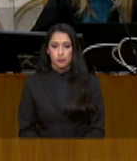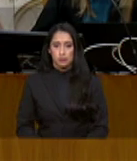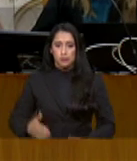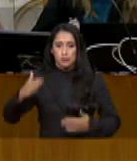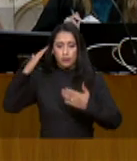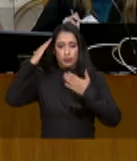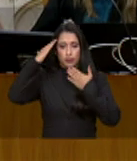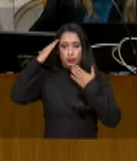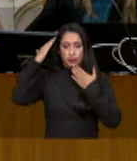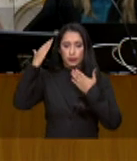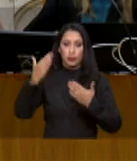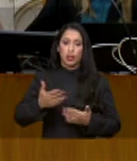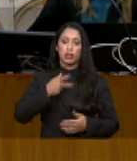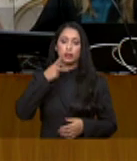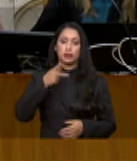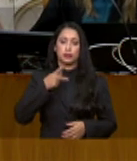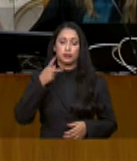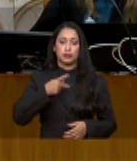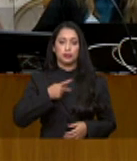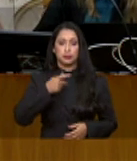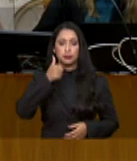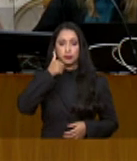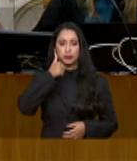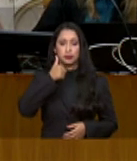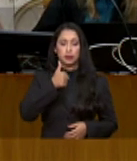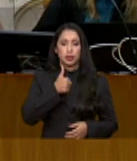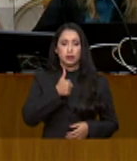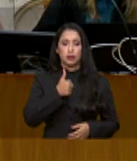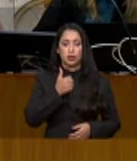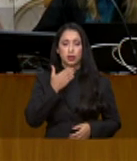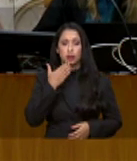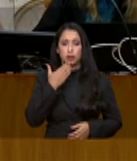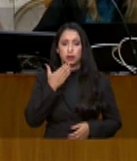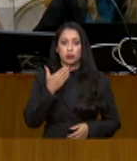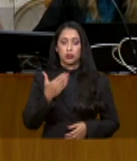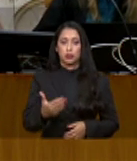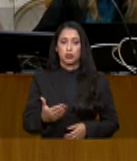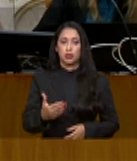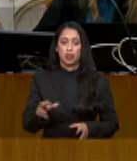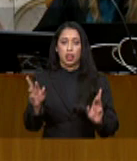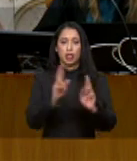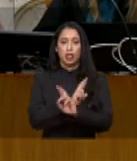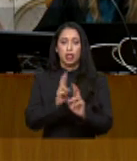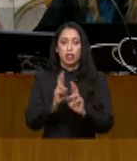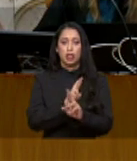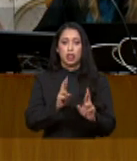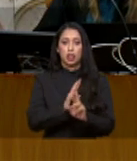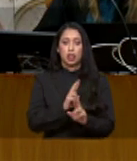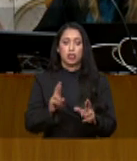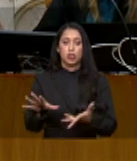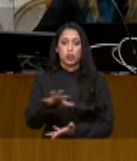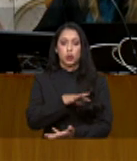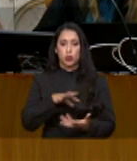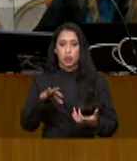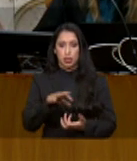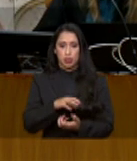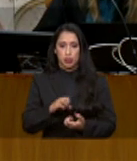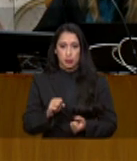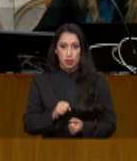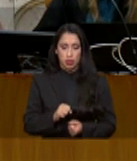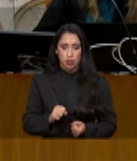Agradeço a manifestação dos requerentes. Com a palavra, Sua Excelência, ministro Luiz Fux, presidente do